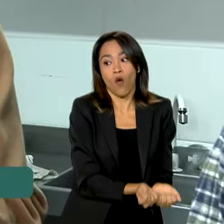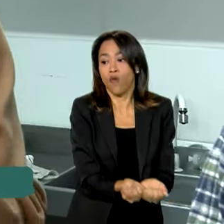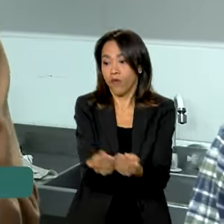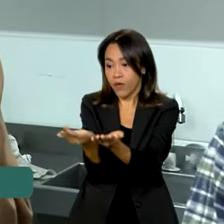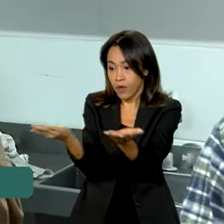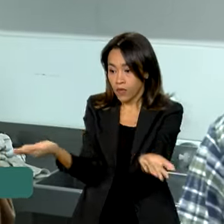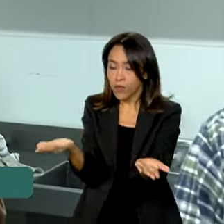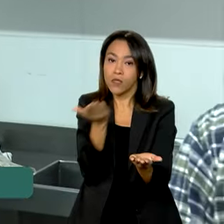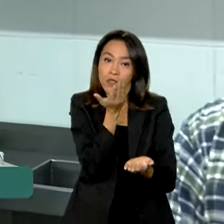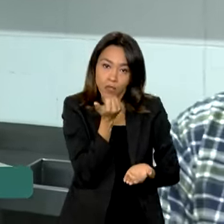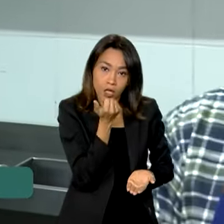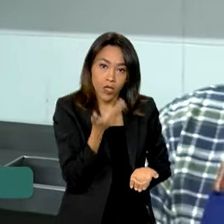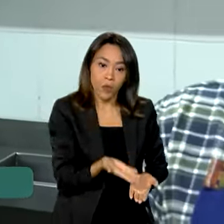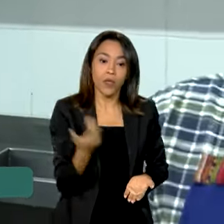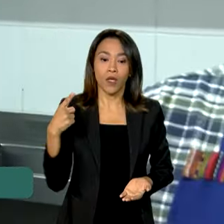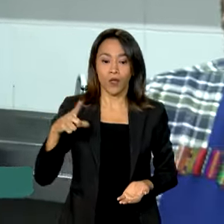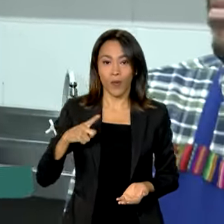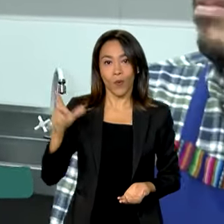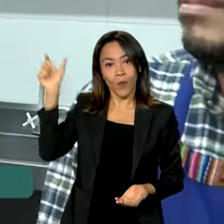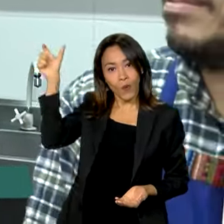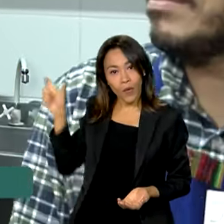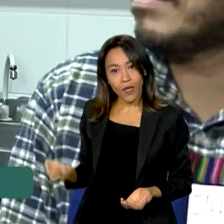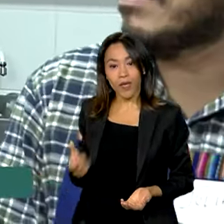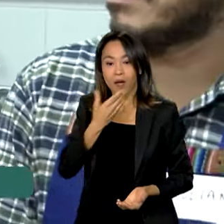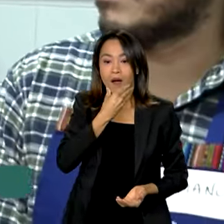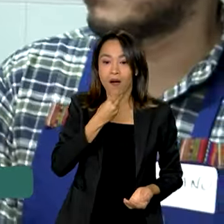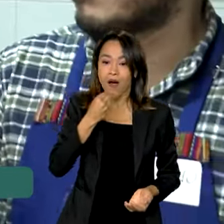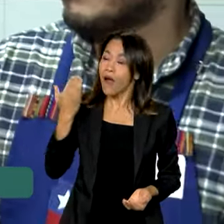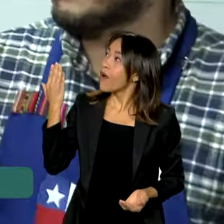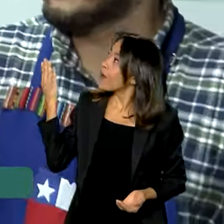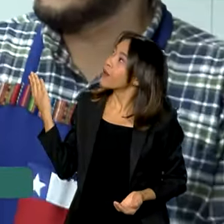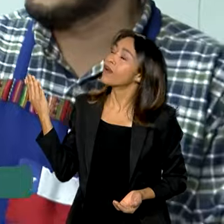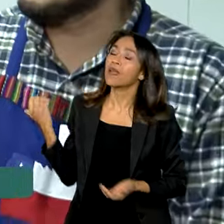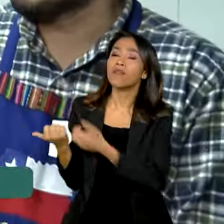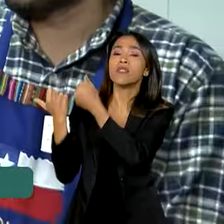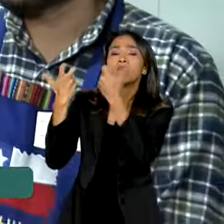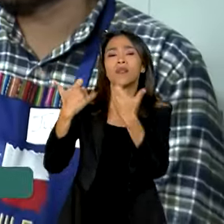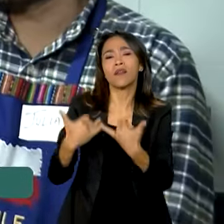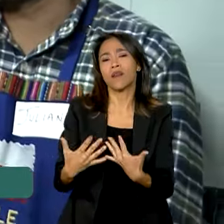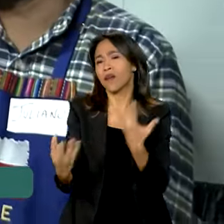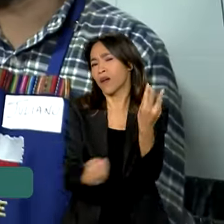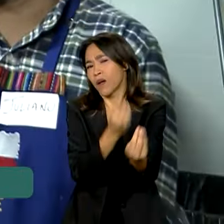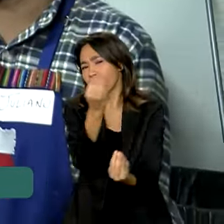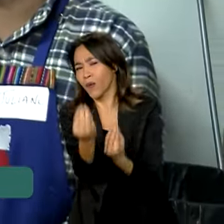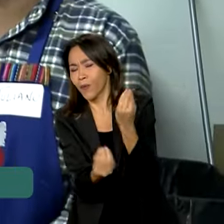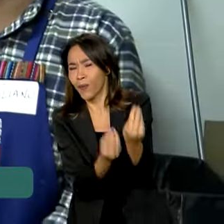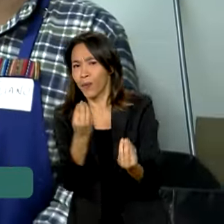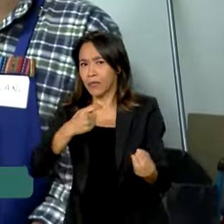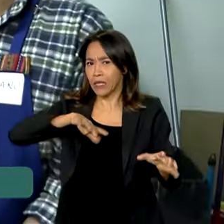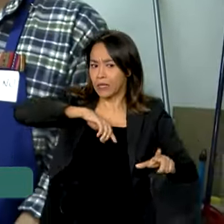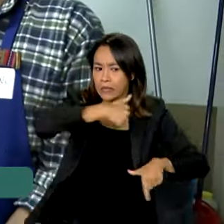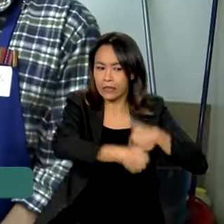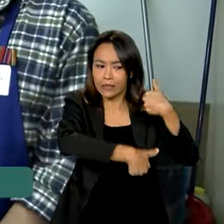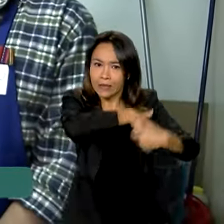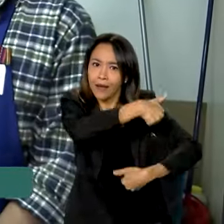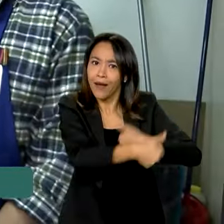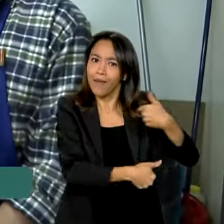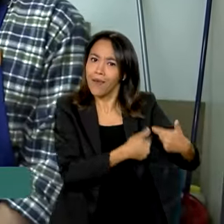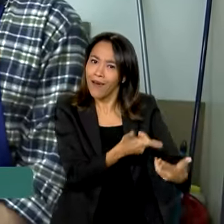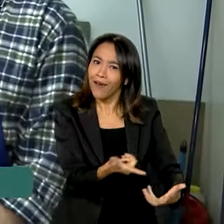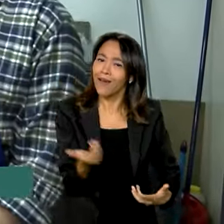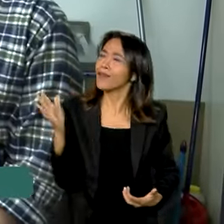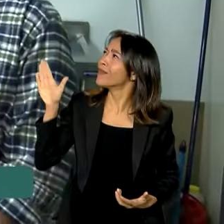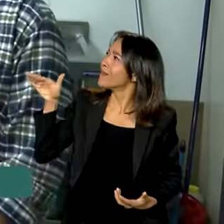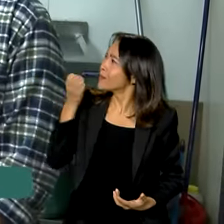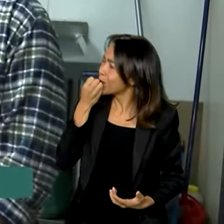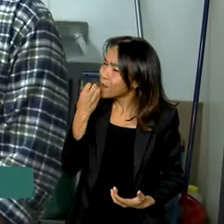estou aqui com o Juliano de Sá, que vai contar um pouco pra gente como que tá funcionando esse trabalho. Juliano, tudo bom?